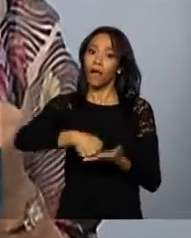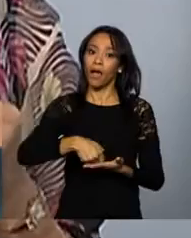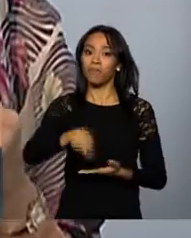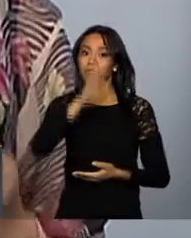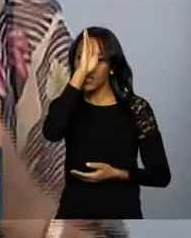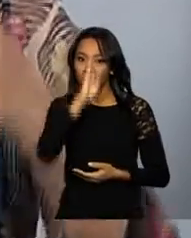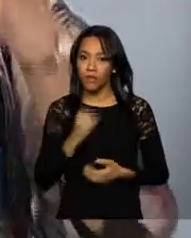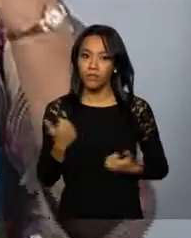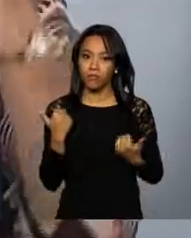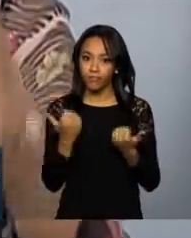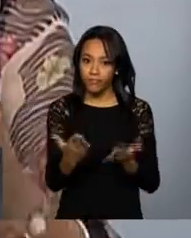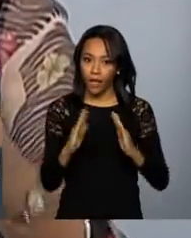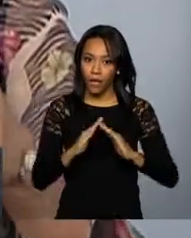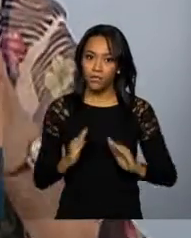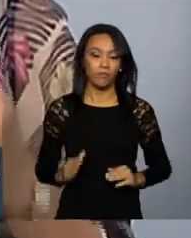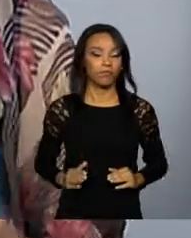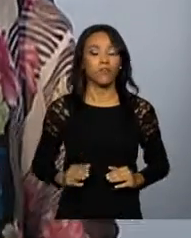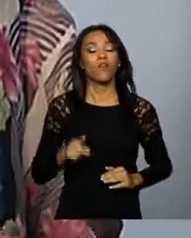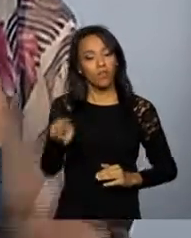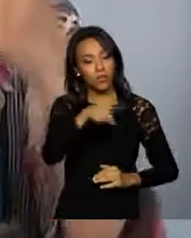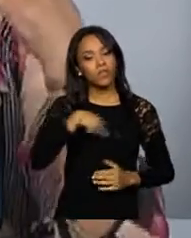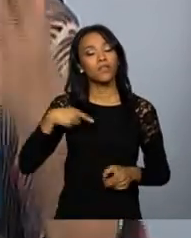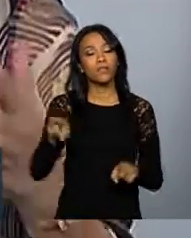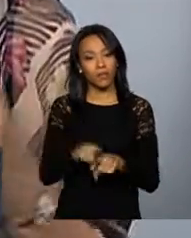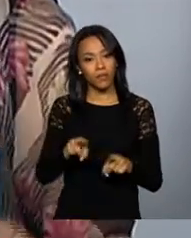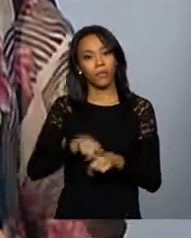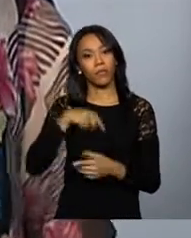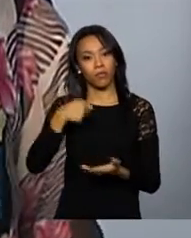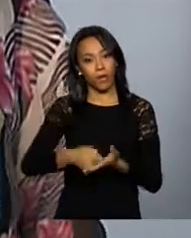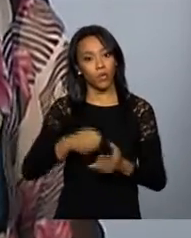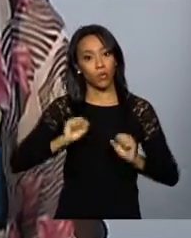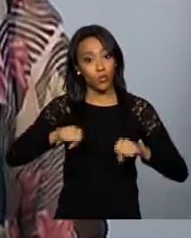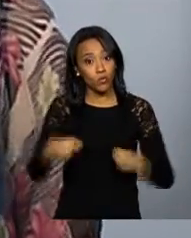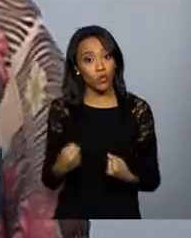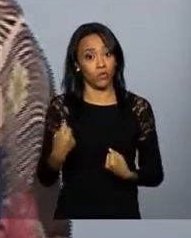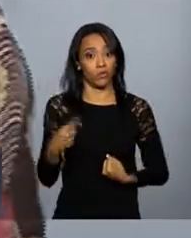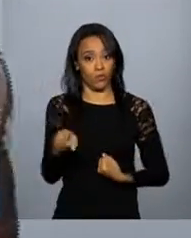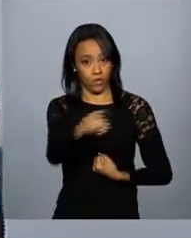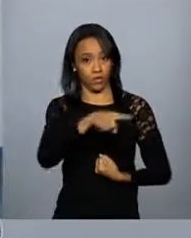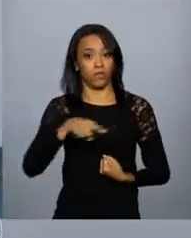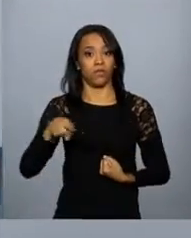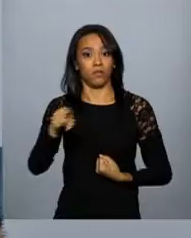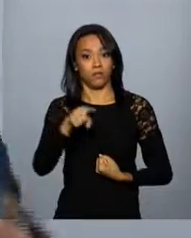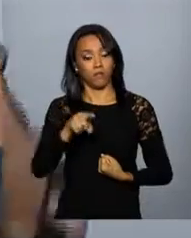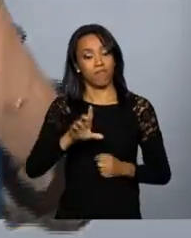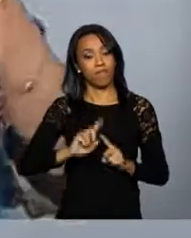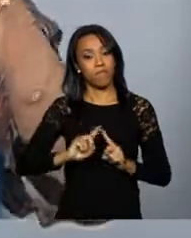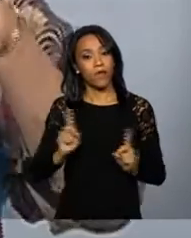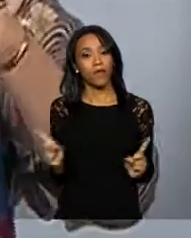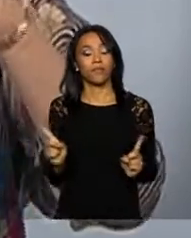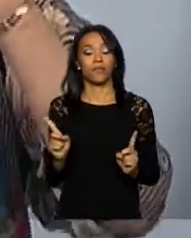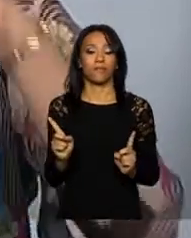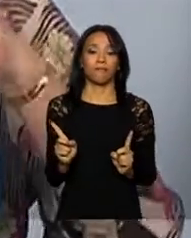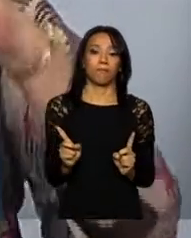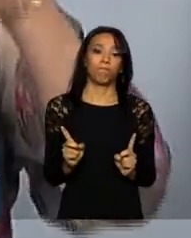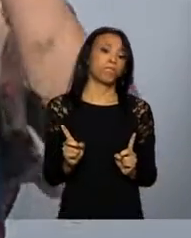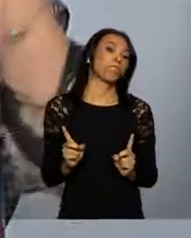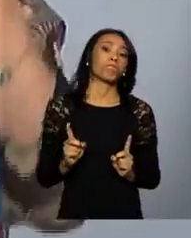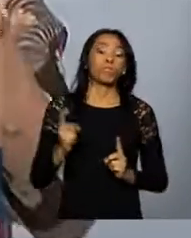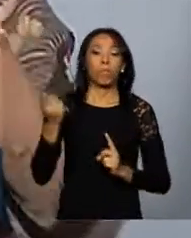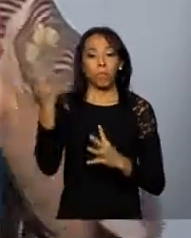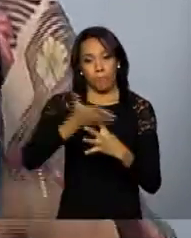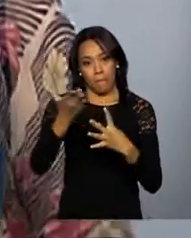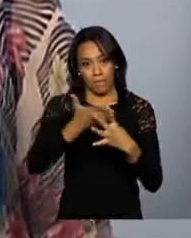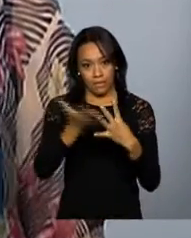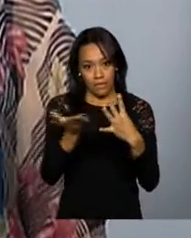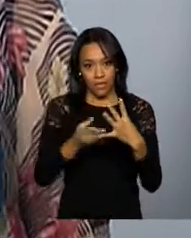de graça, vocês estão pagando também com o esforço de vocês. Mas a parcela que vocês pagam